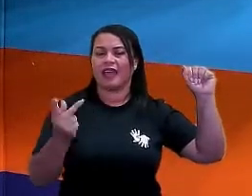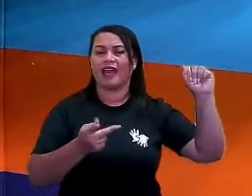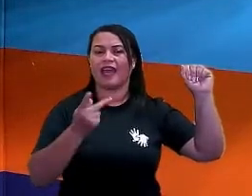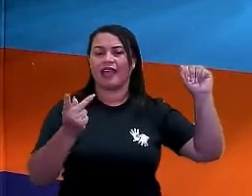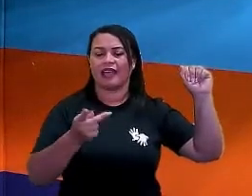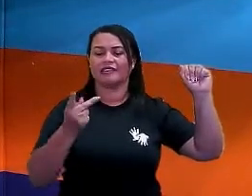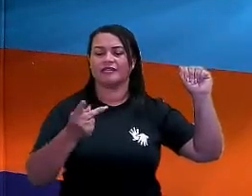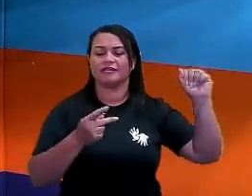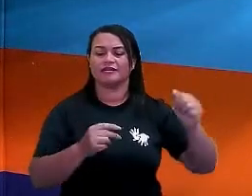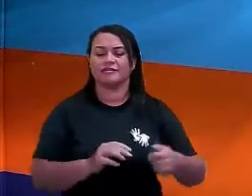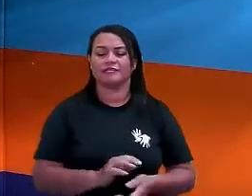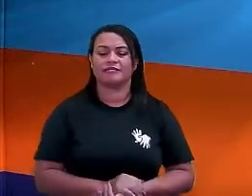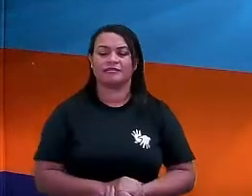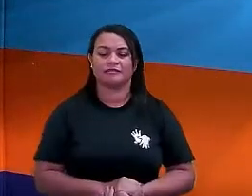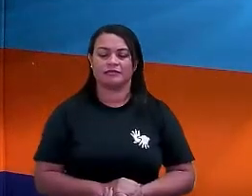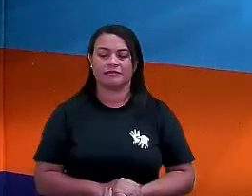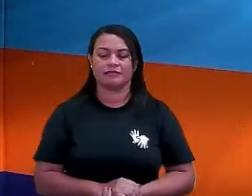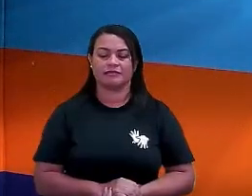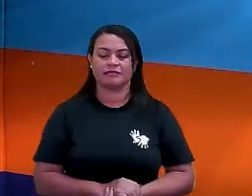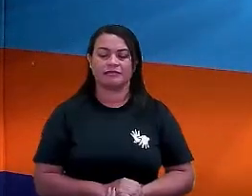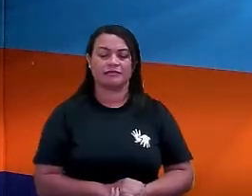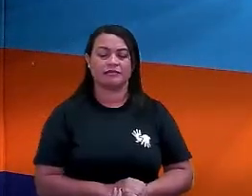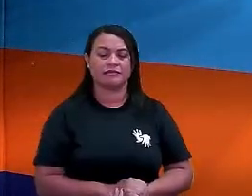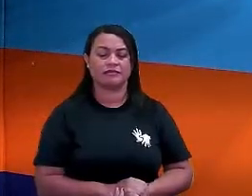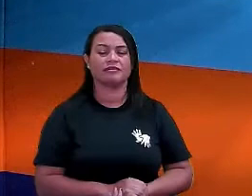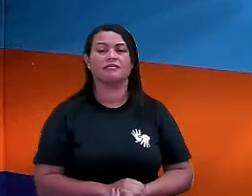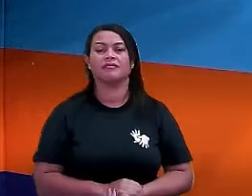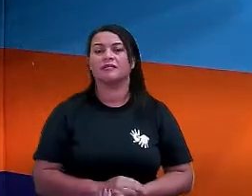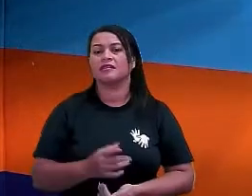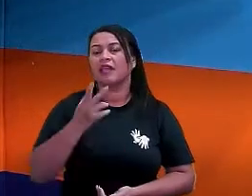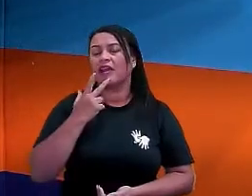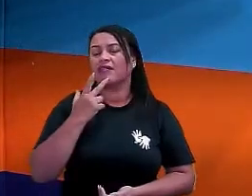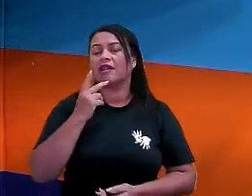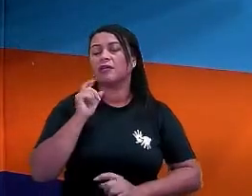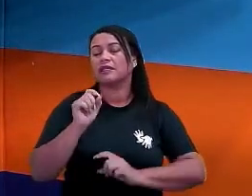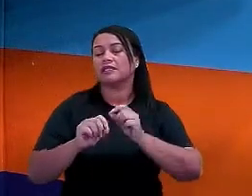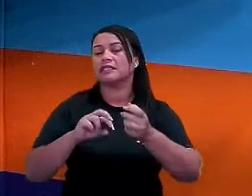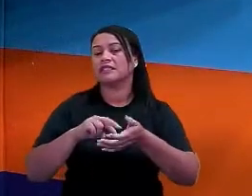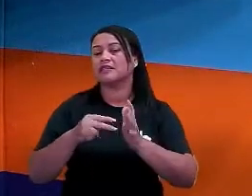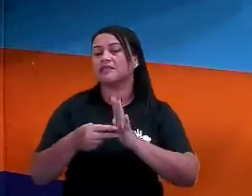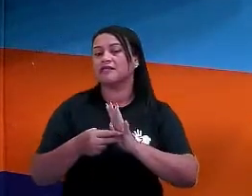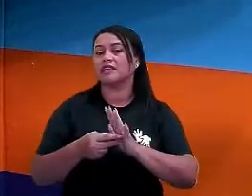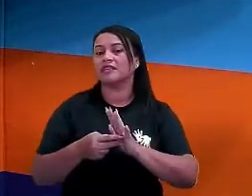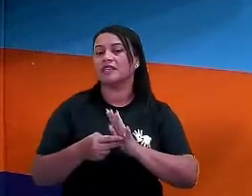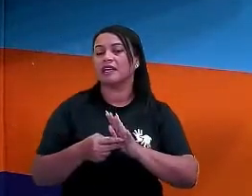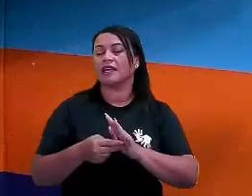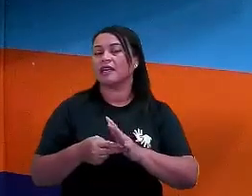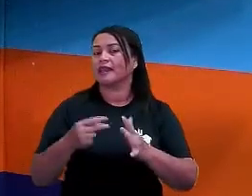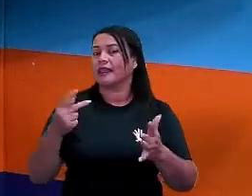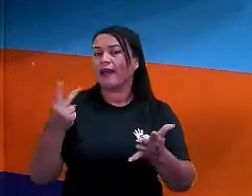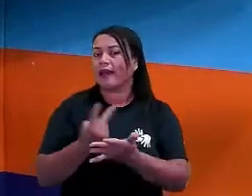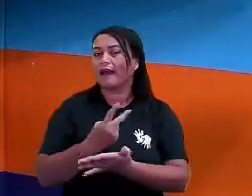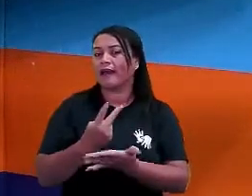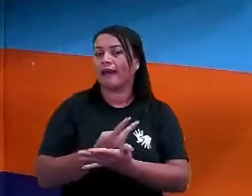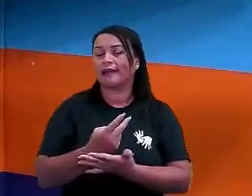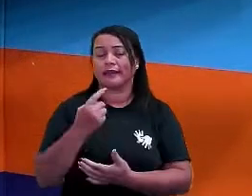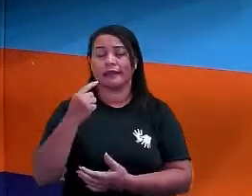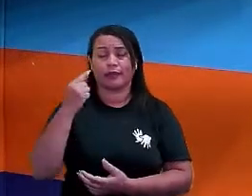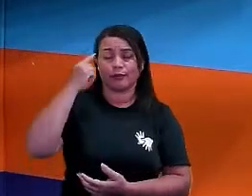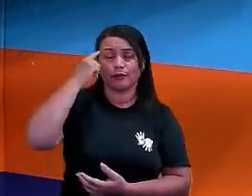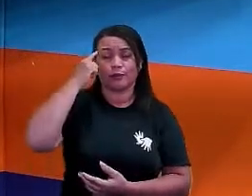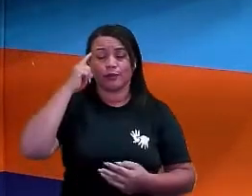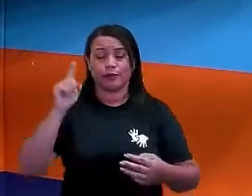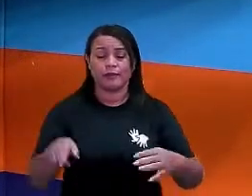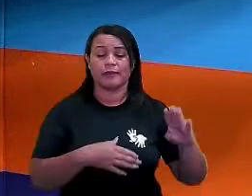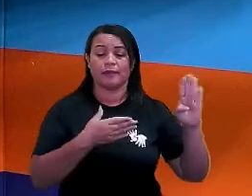out this weekend. I have a terrible... Ou seja, é uma ação que ela não é certa, ela está incerta. No outro, quando eu